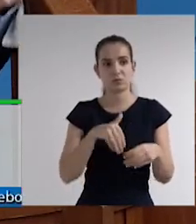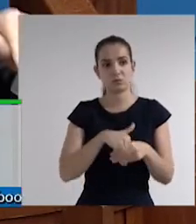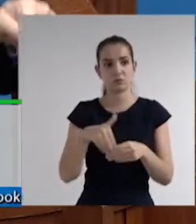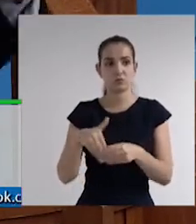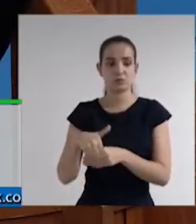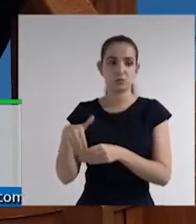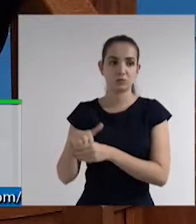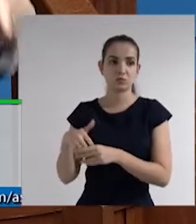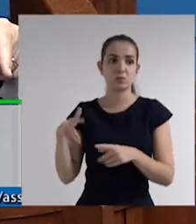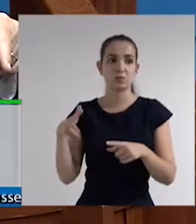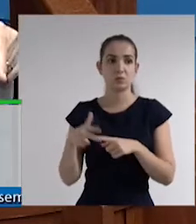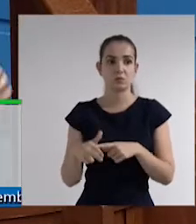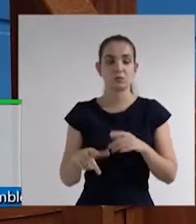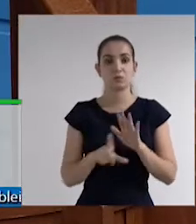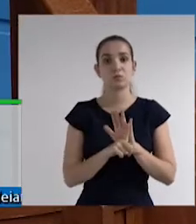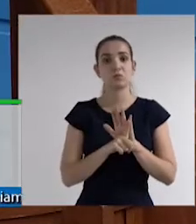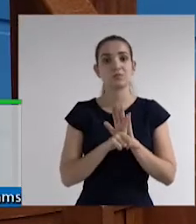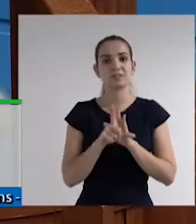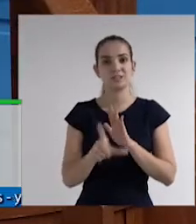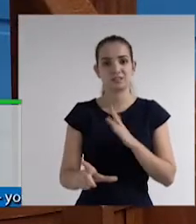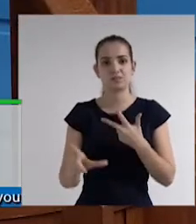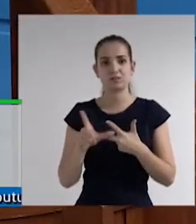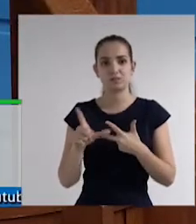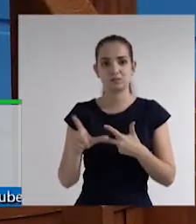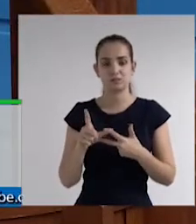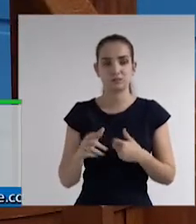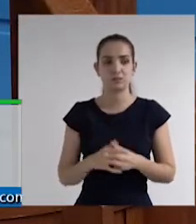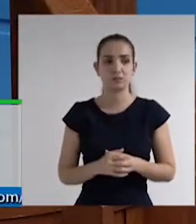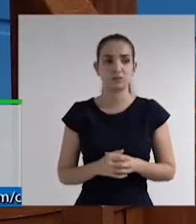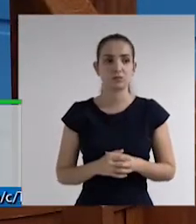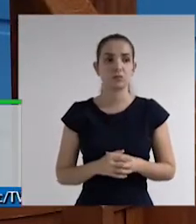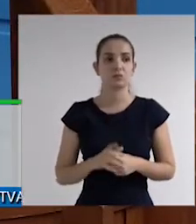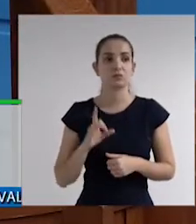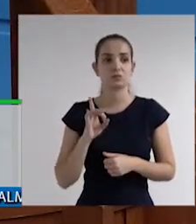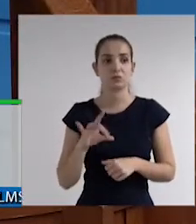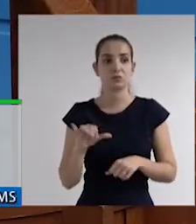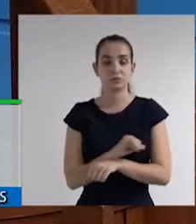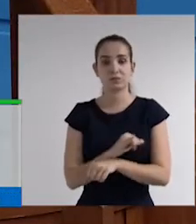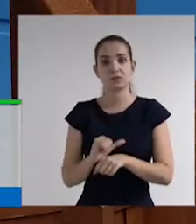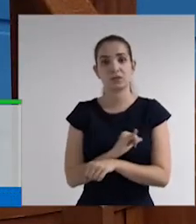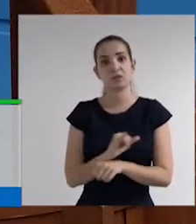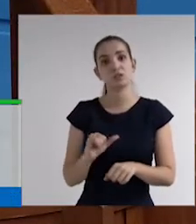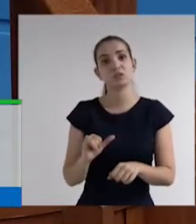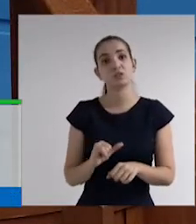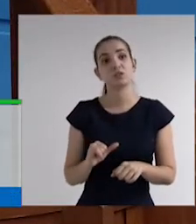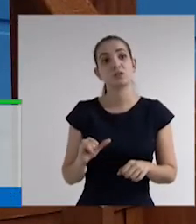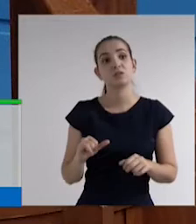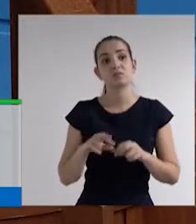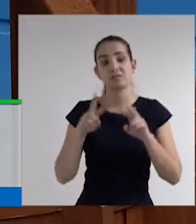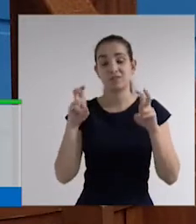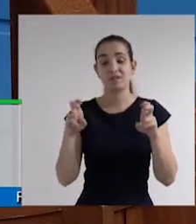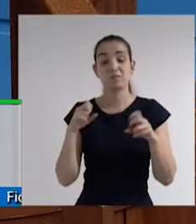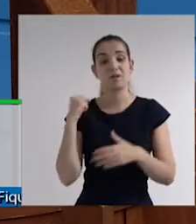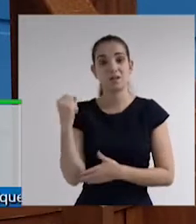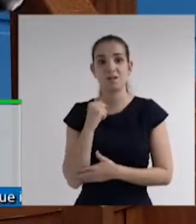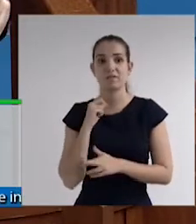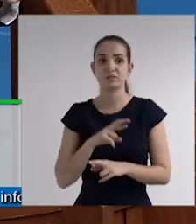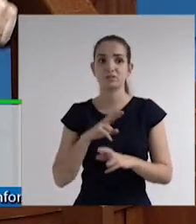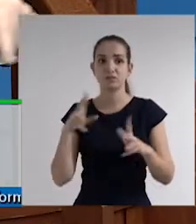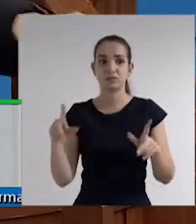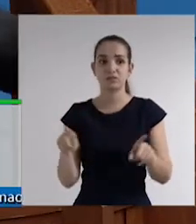fica proibido de legislar. Só em caso de um acontecimento grave como esse que aconteceu